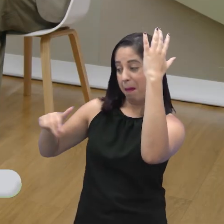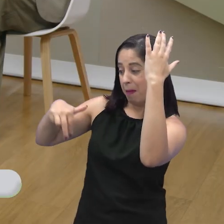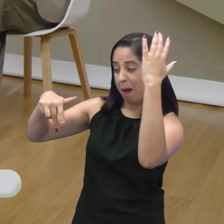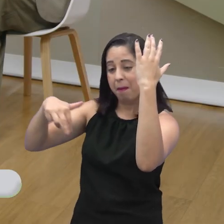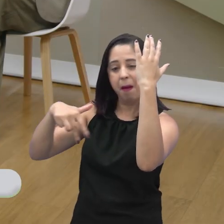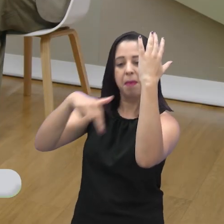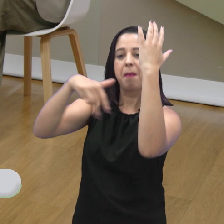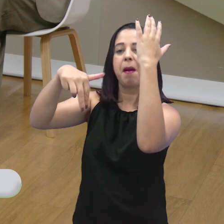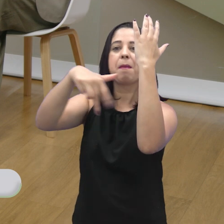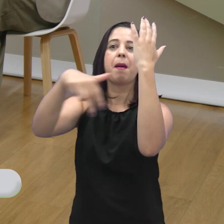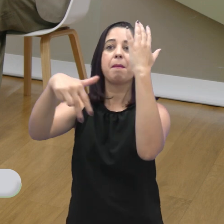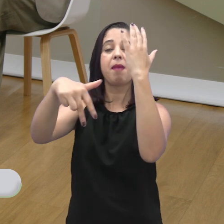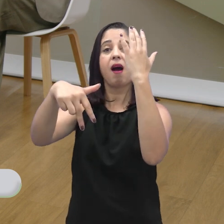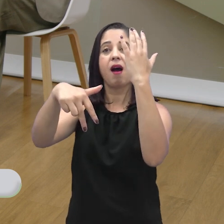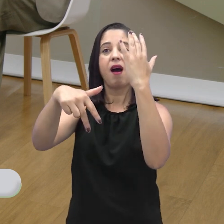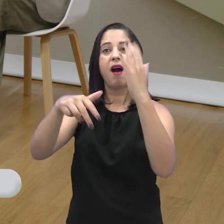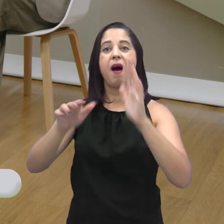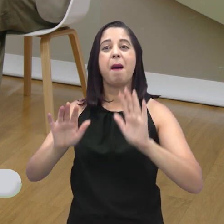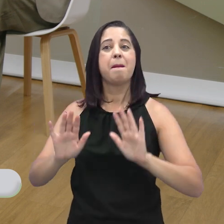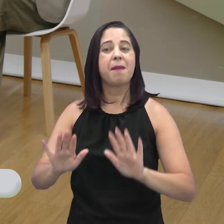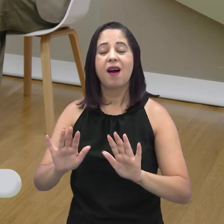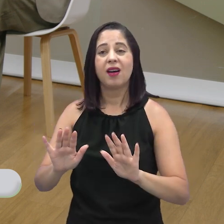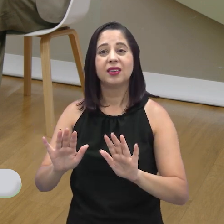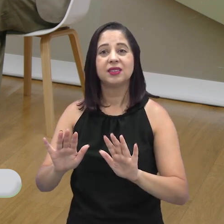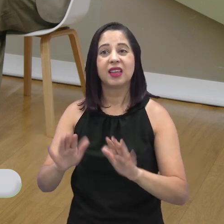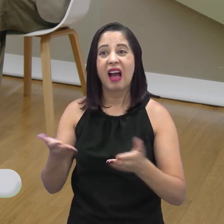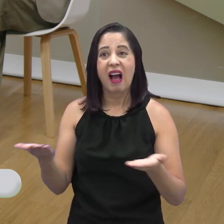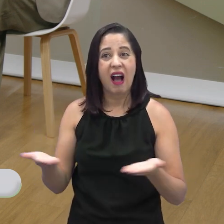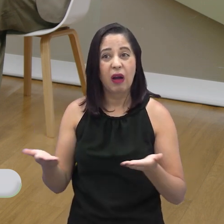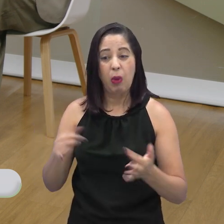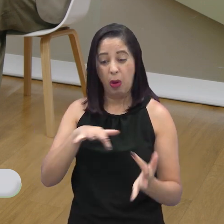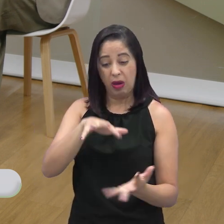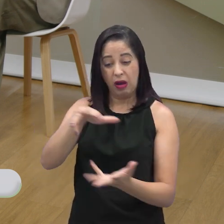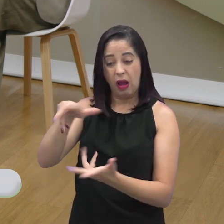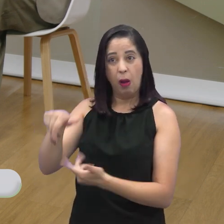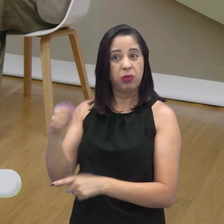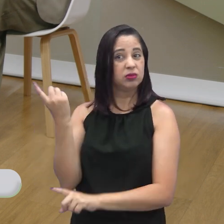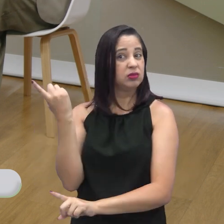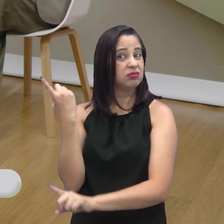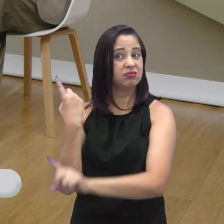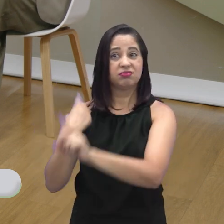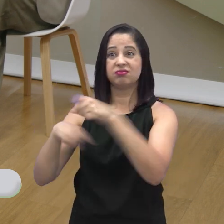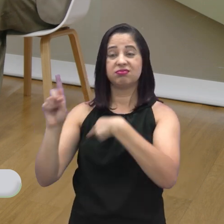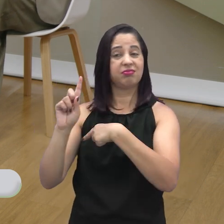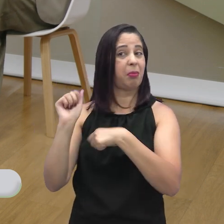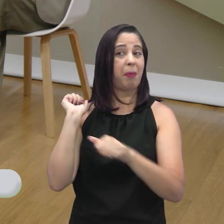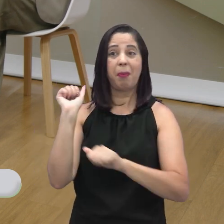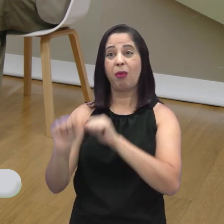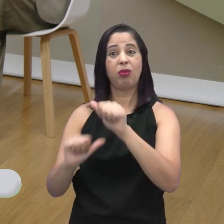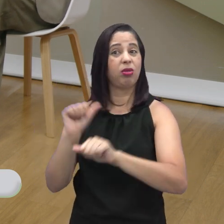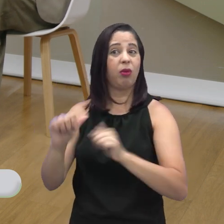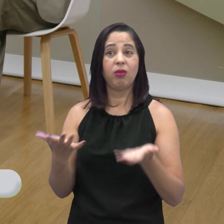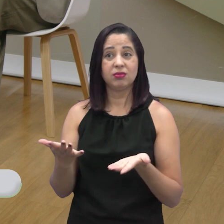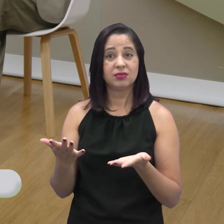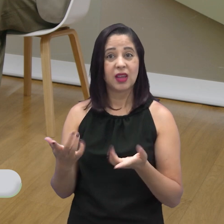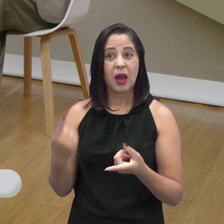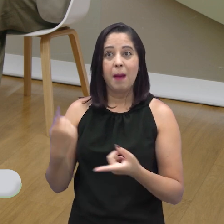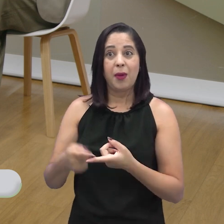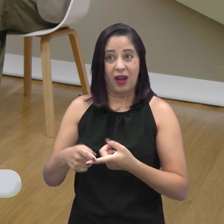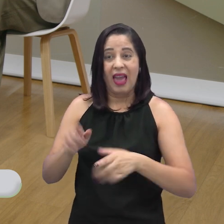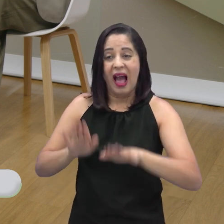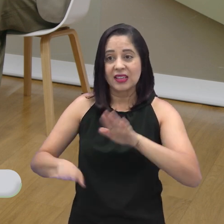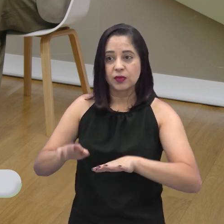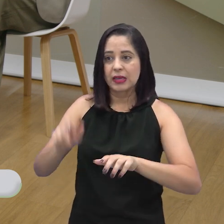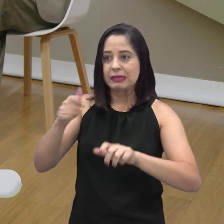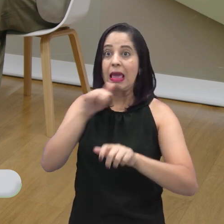muito complexo e hoje se tem essa necessidade de retorno até à própria respiração, né? Que muitas vezes a gente esquece,